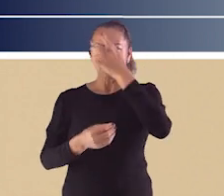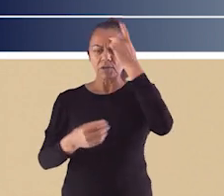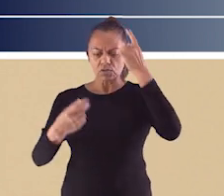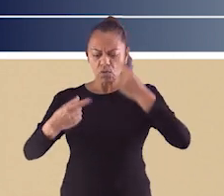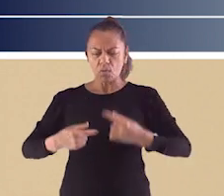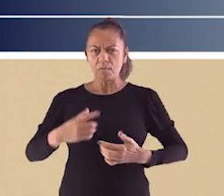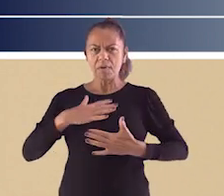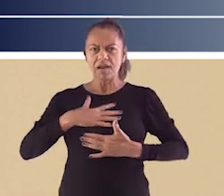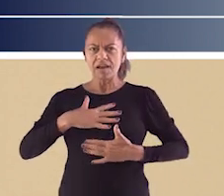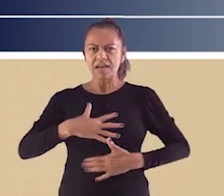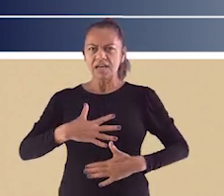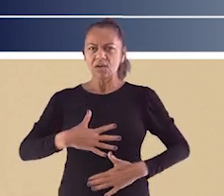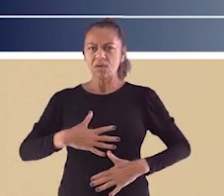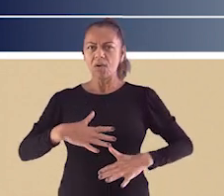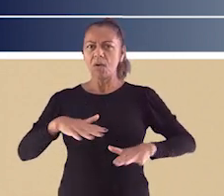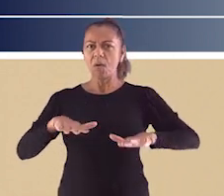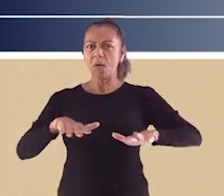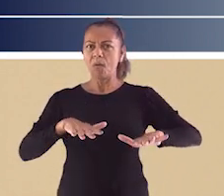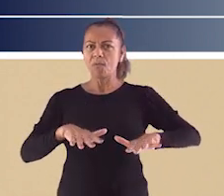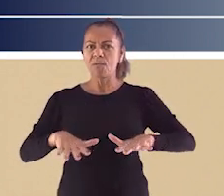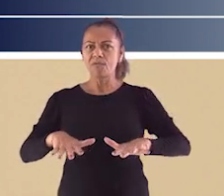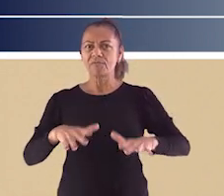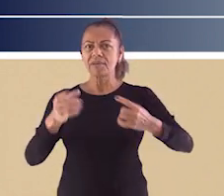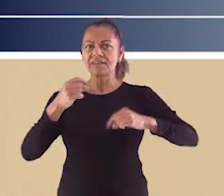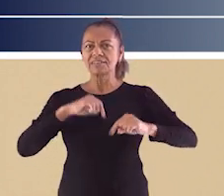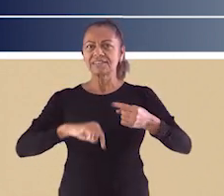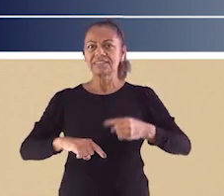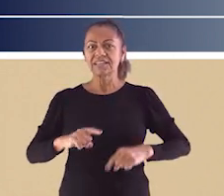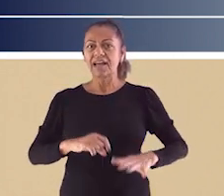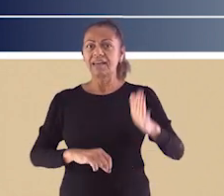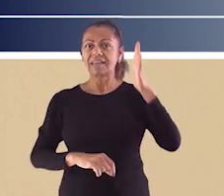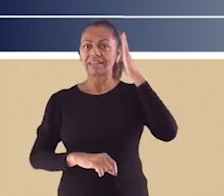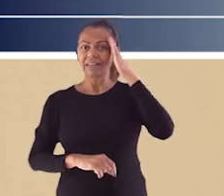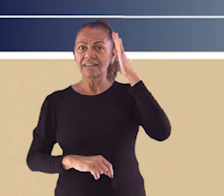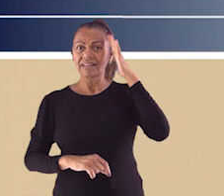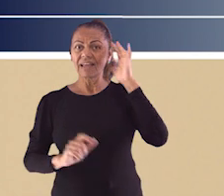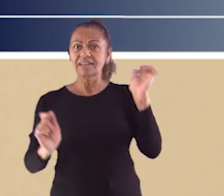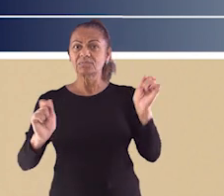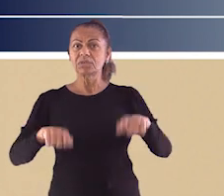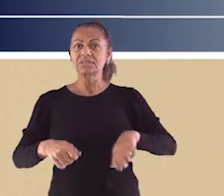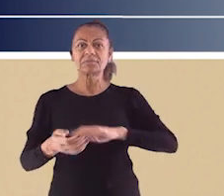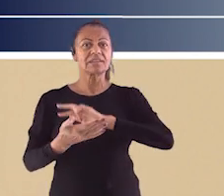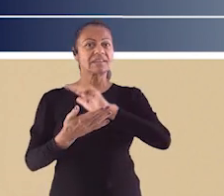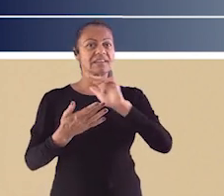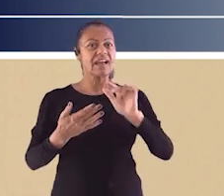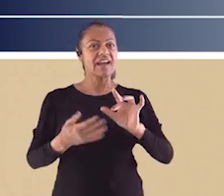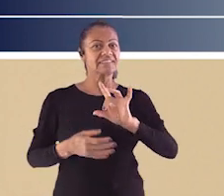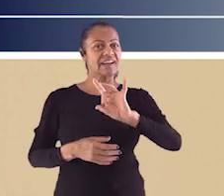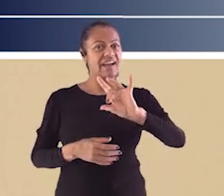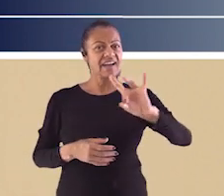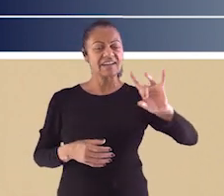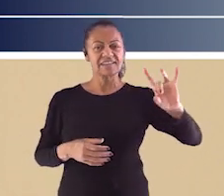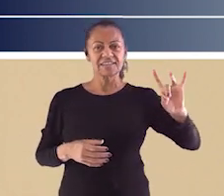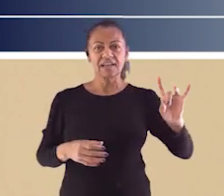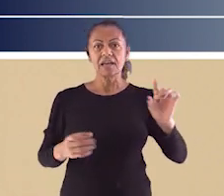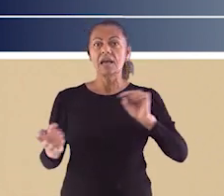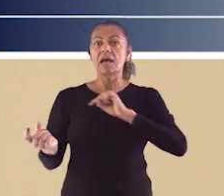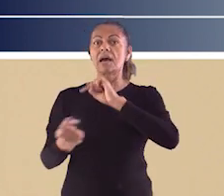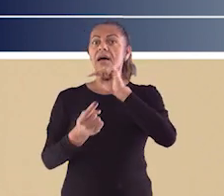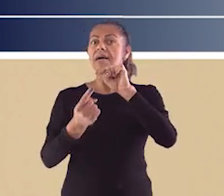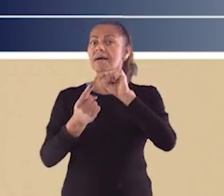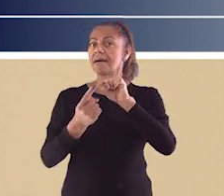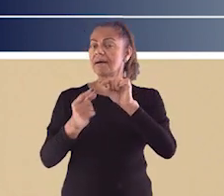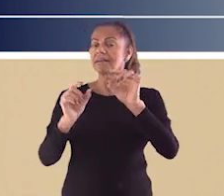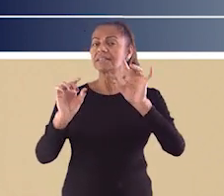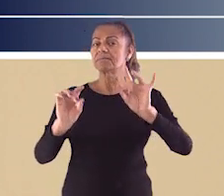humano, estabelecendo relações entre as capacidades e possibilidades individuais. Já o específico, compreender